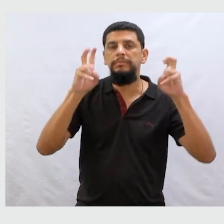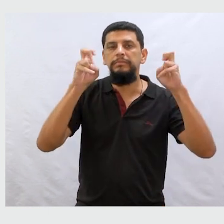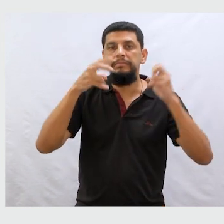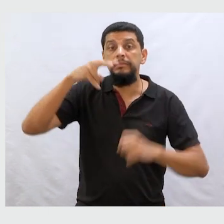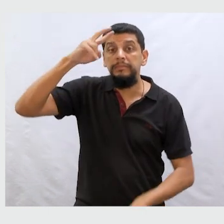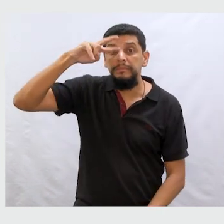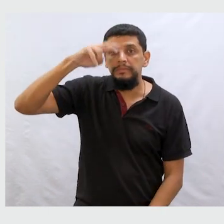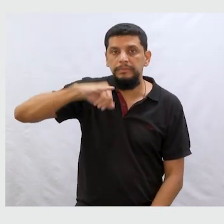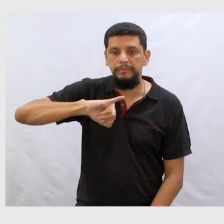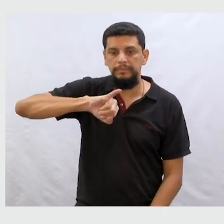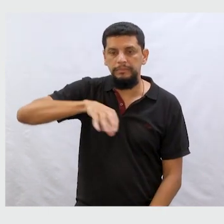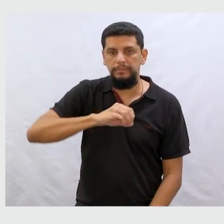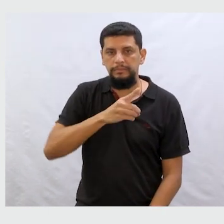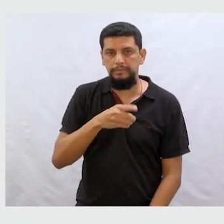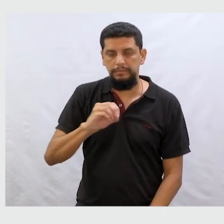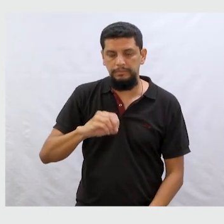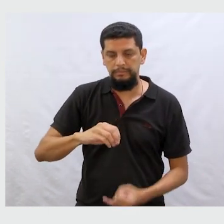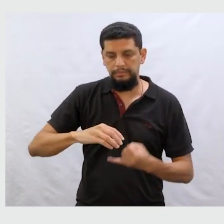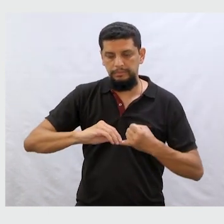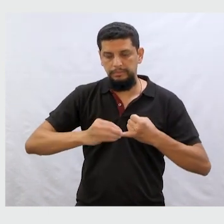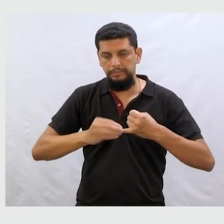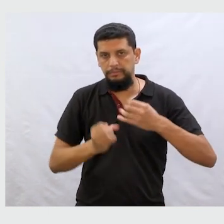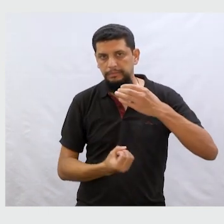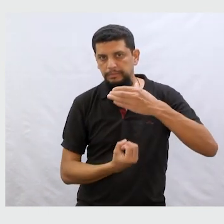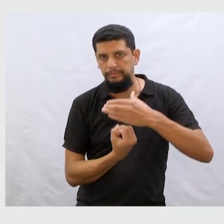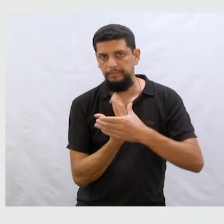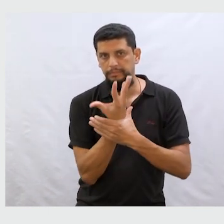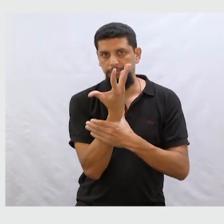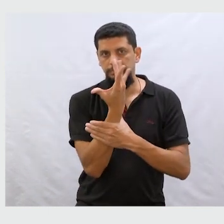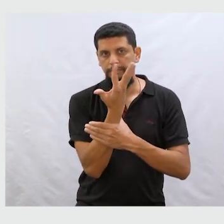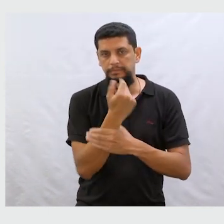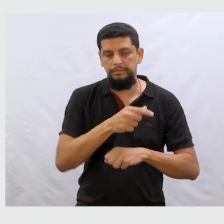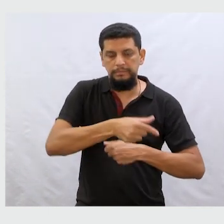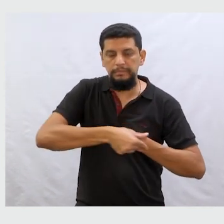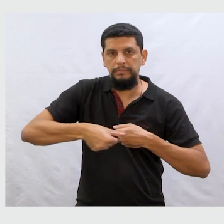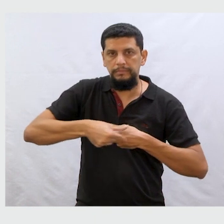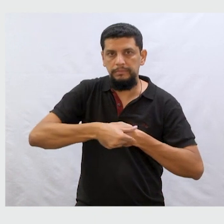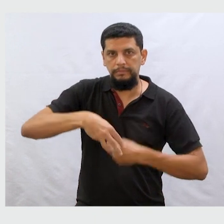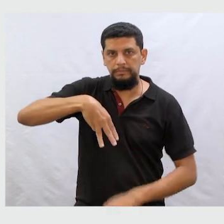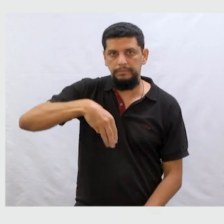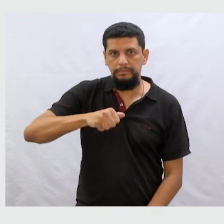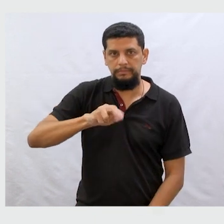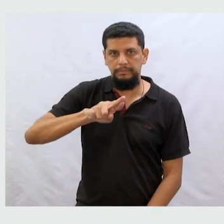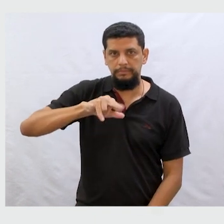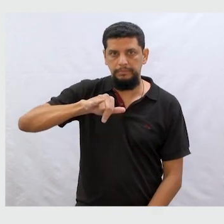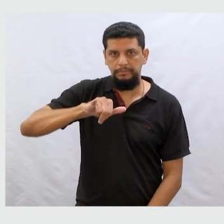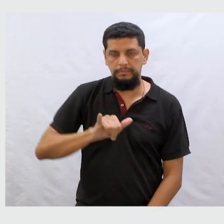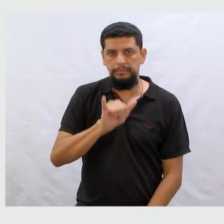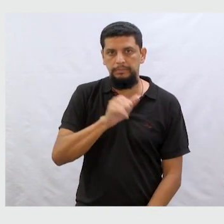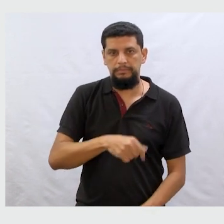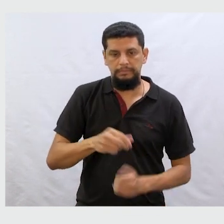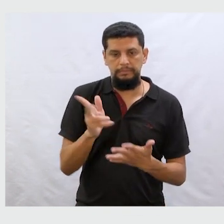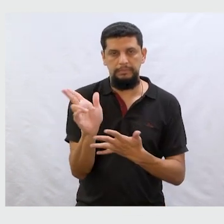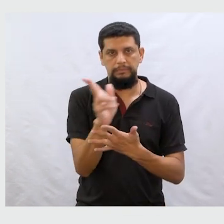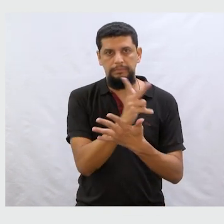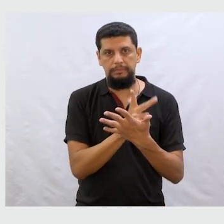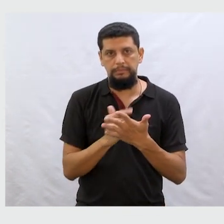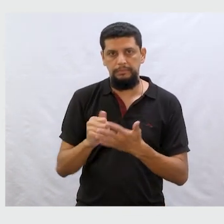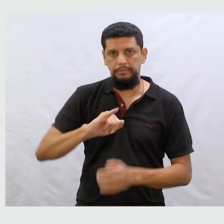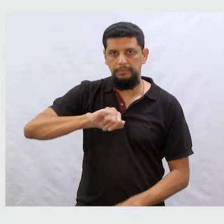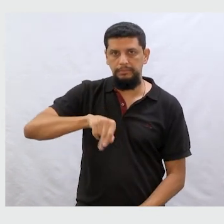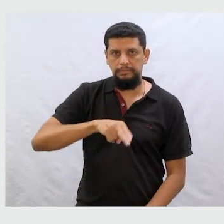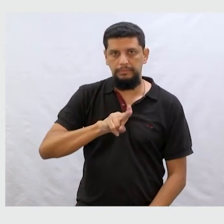título da nossa história, então? João e o pé de feijão. Muito bem. E a autora, Mary Hoffman. A ilustradora,